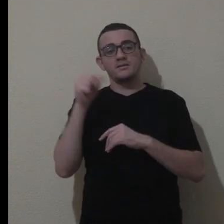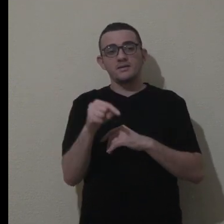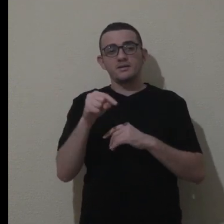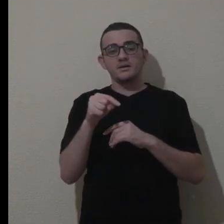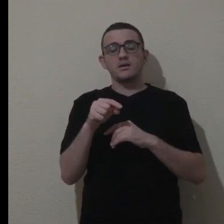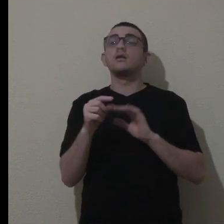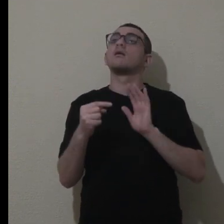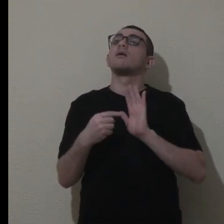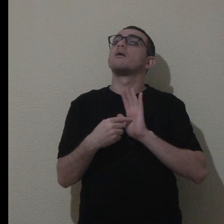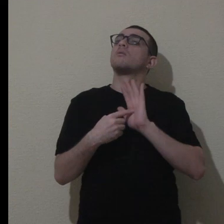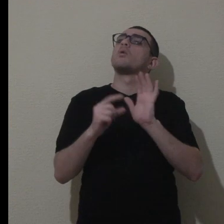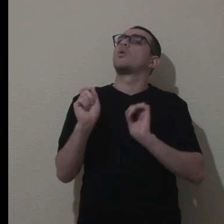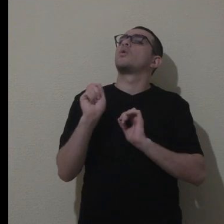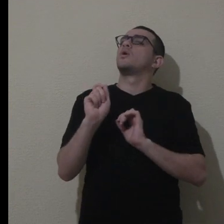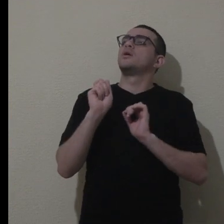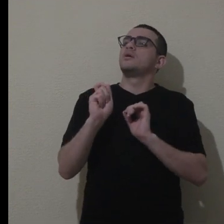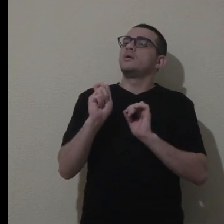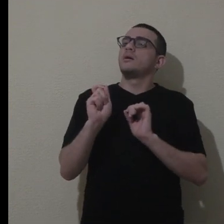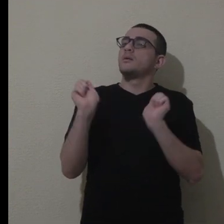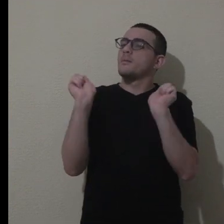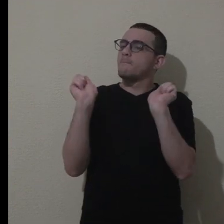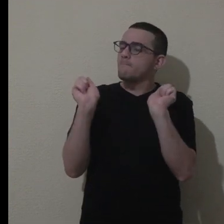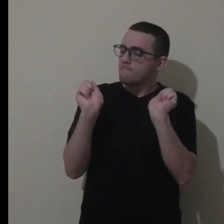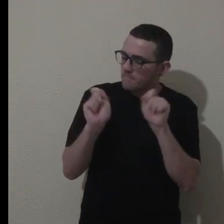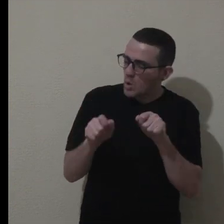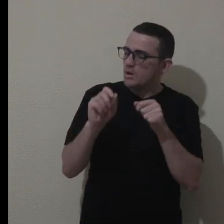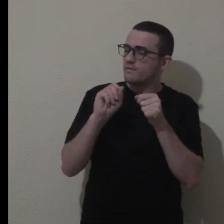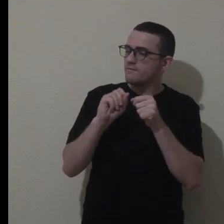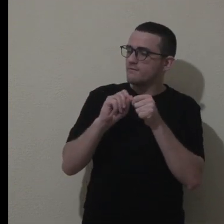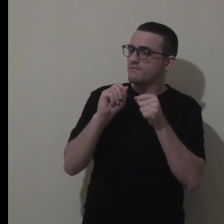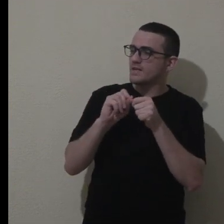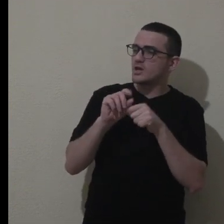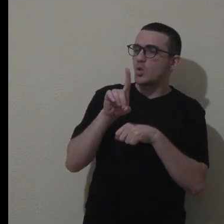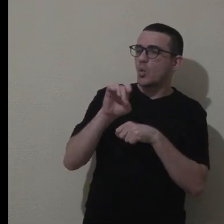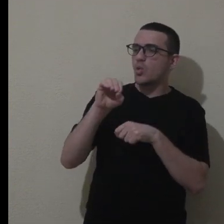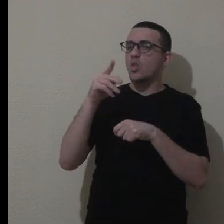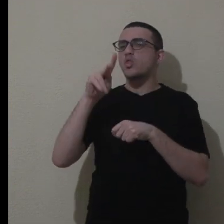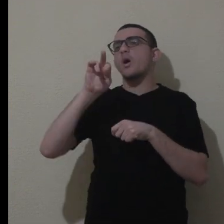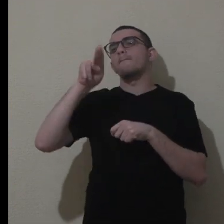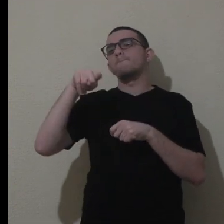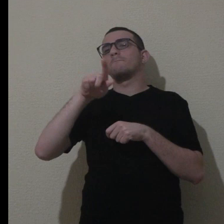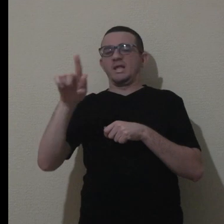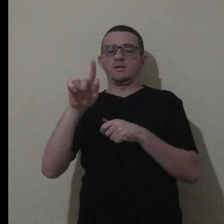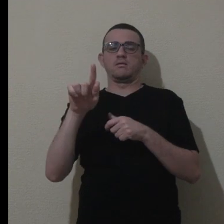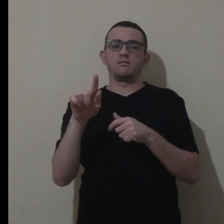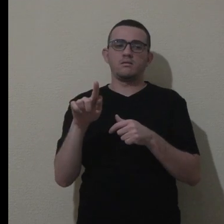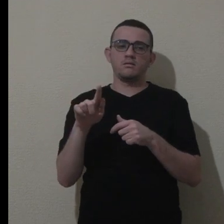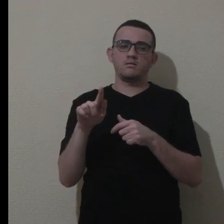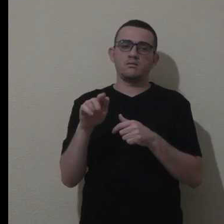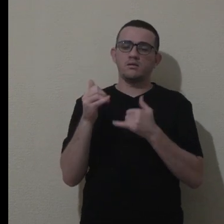aqui levanta a questão. Isso poderia se confirmar num doping elétrico?